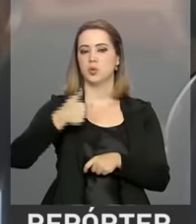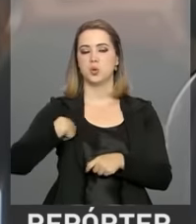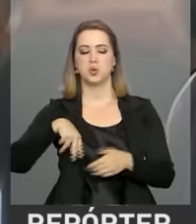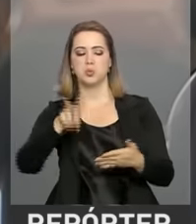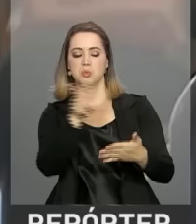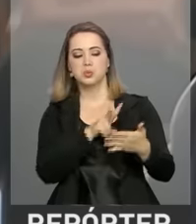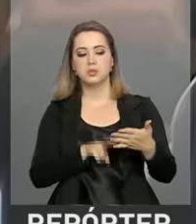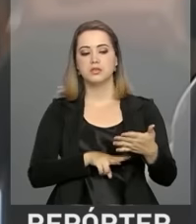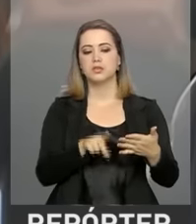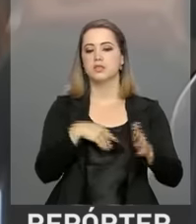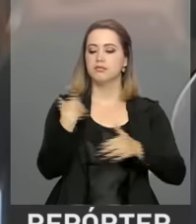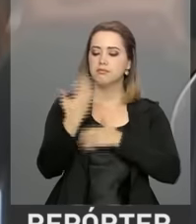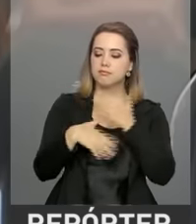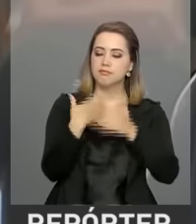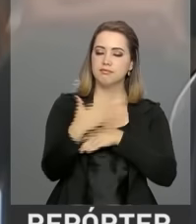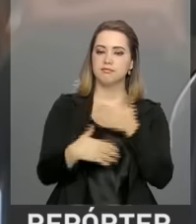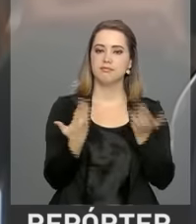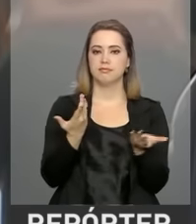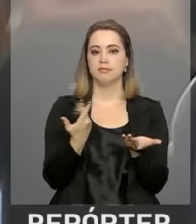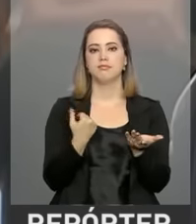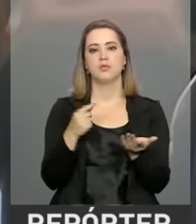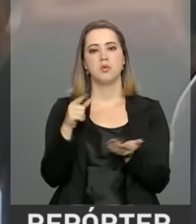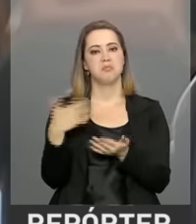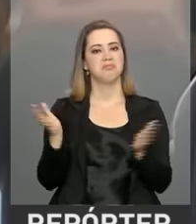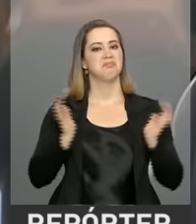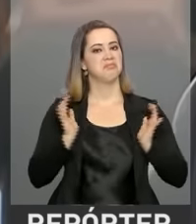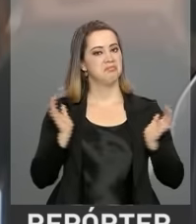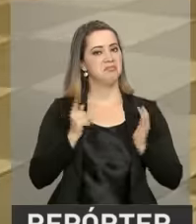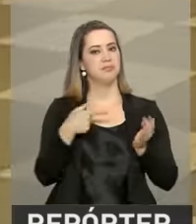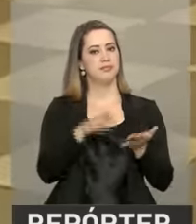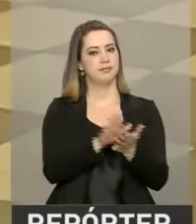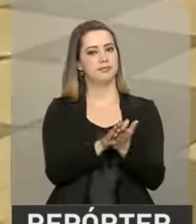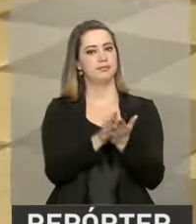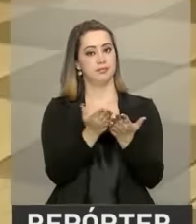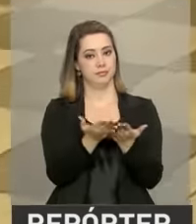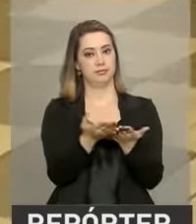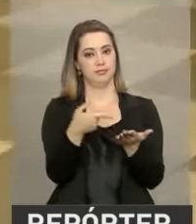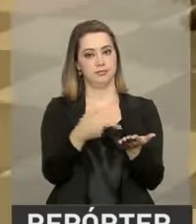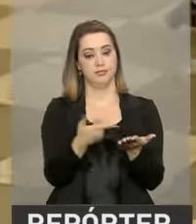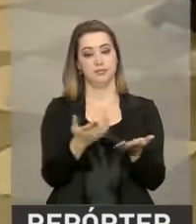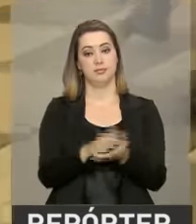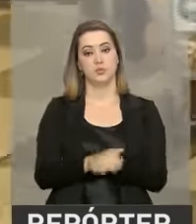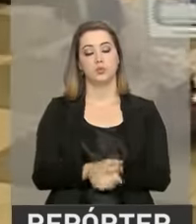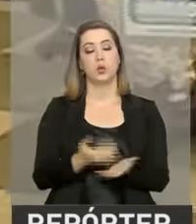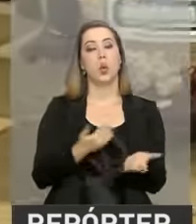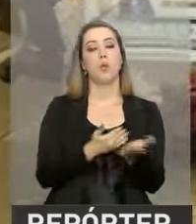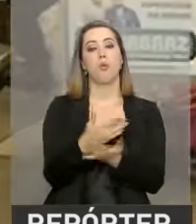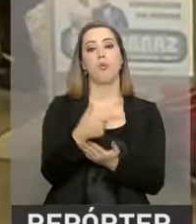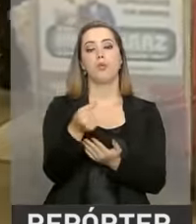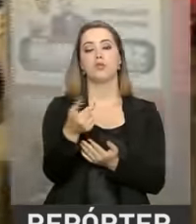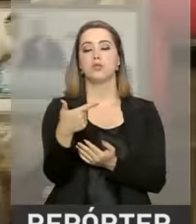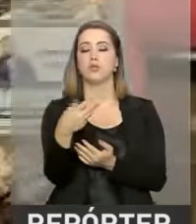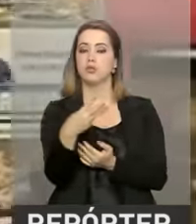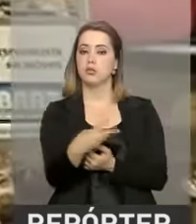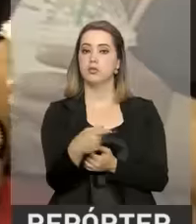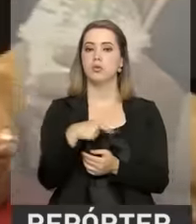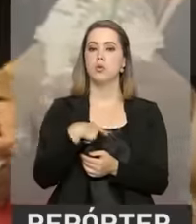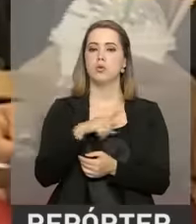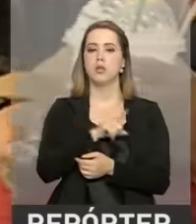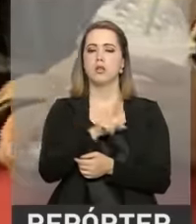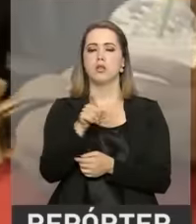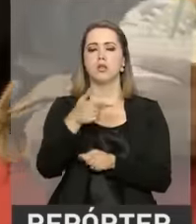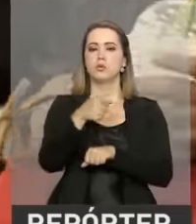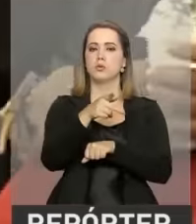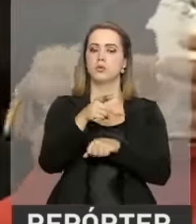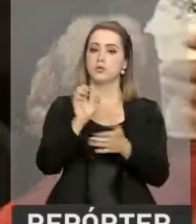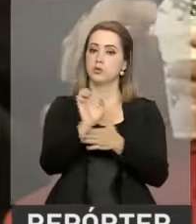leitura e passar adiante, né, uma coisa tão rica que é um livro. A iniciativa começou em 2013 no aeroporto de Belém.